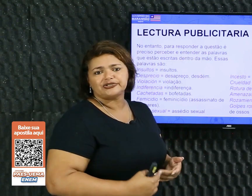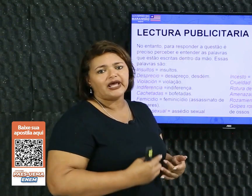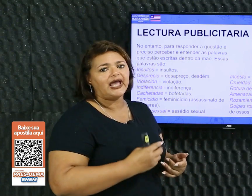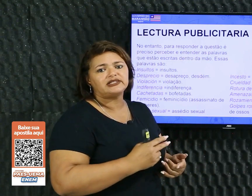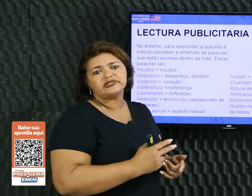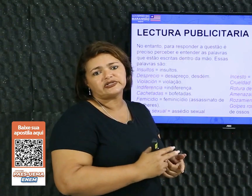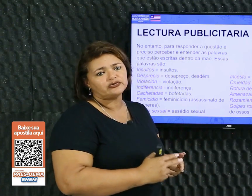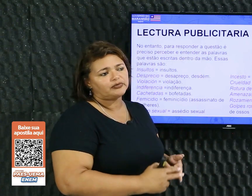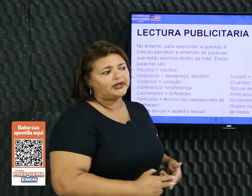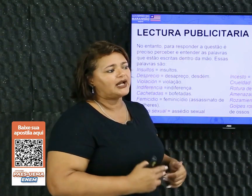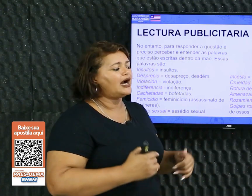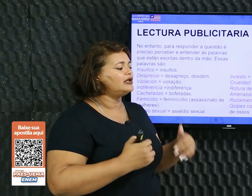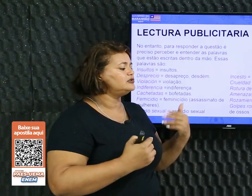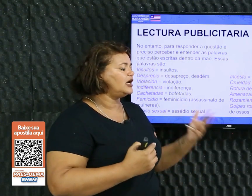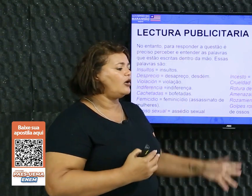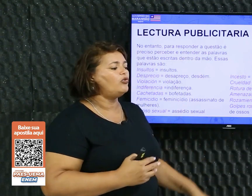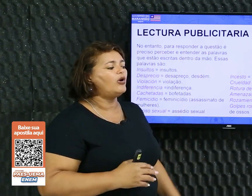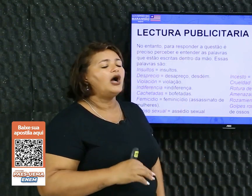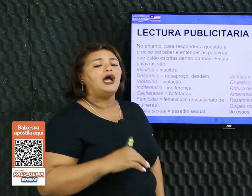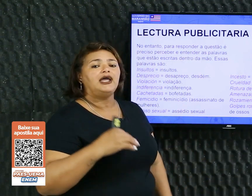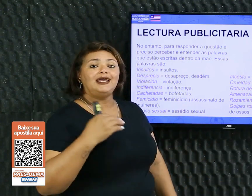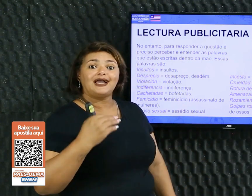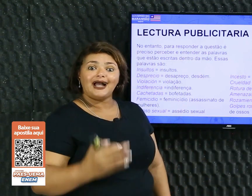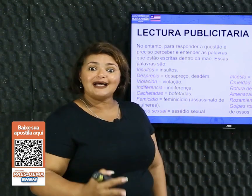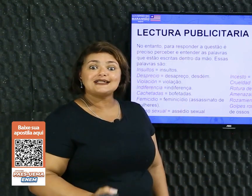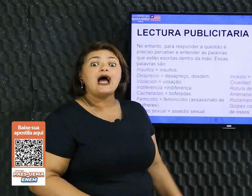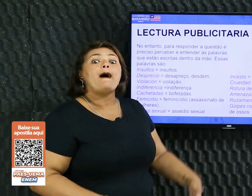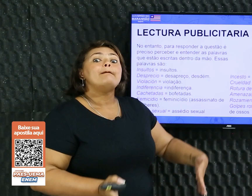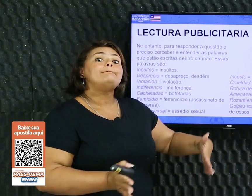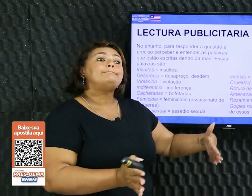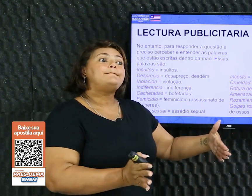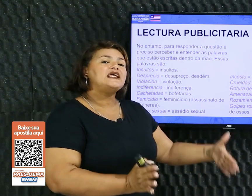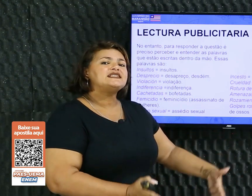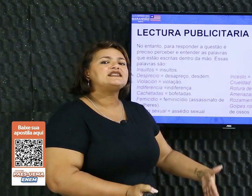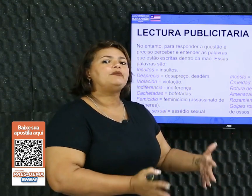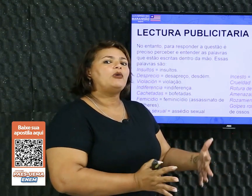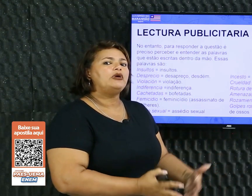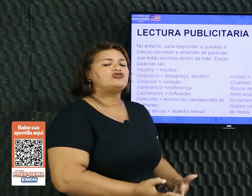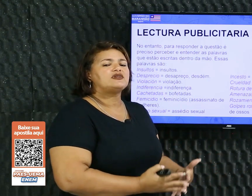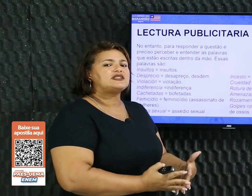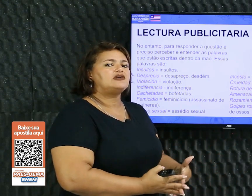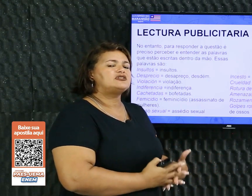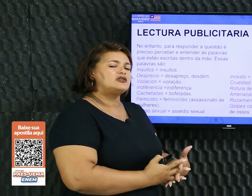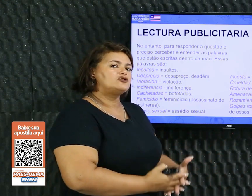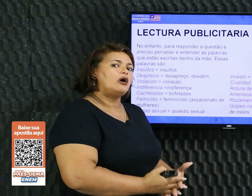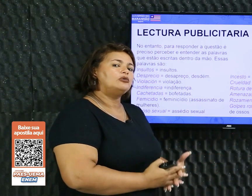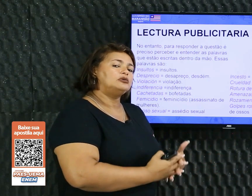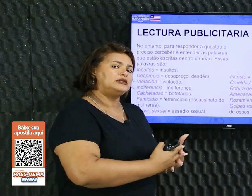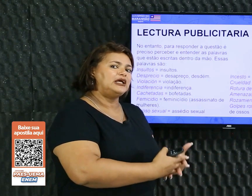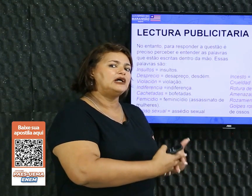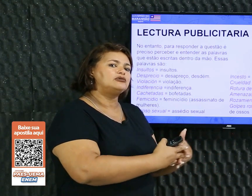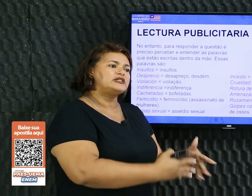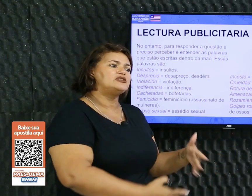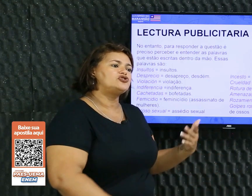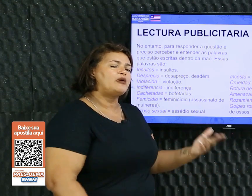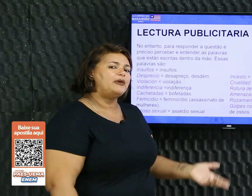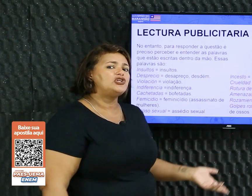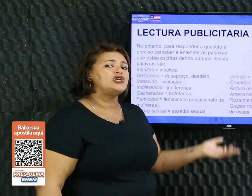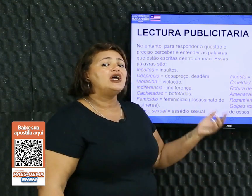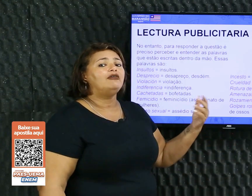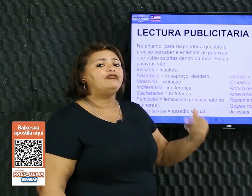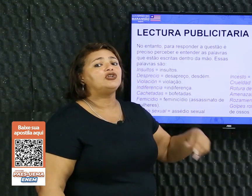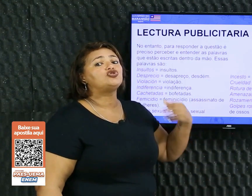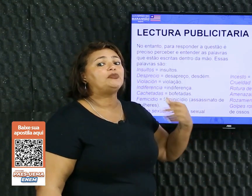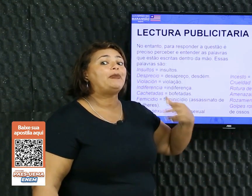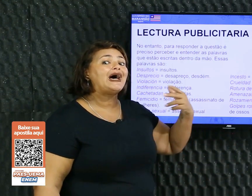nas lanchonetes, no supermercado, na rua, em casa. Principalmente o assédio sexual tem acontecido